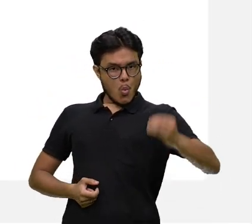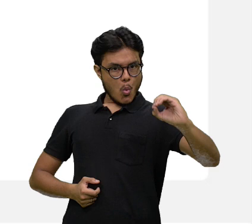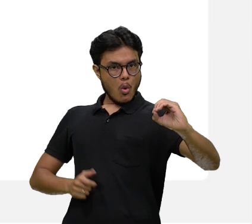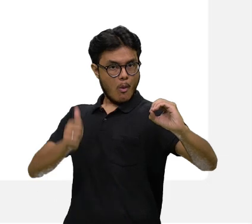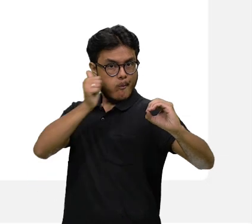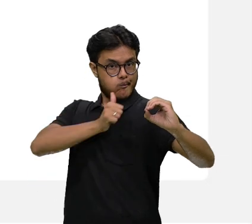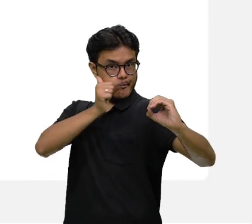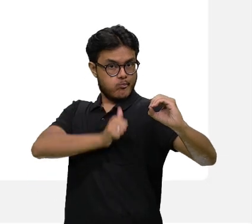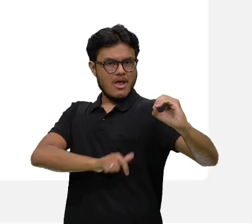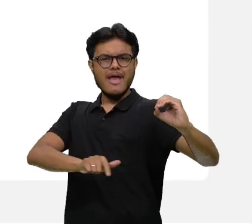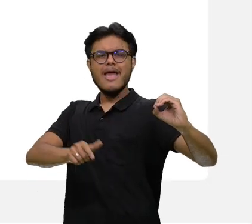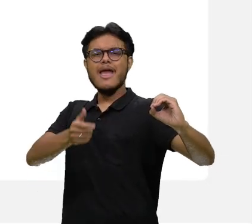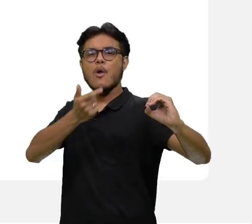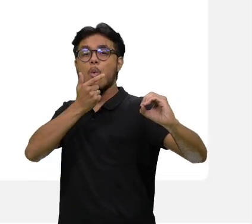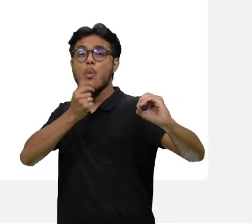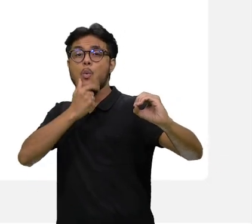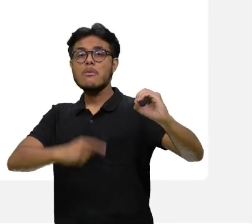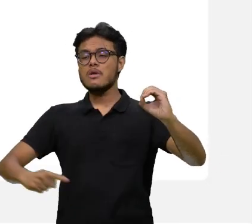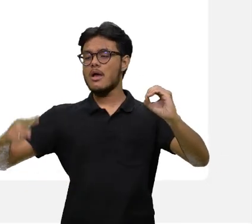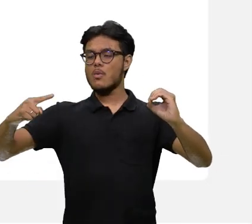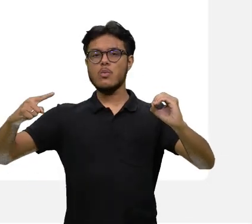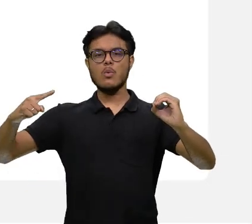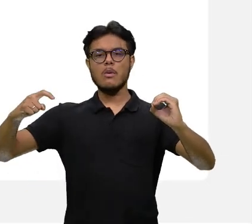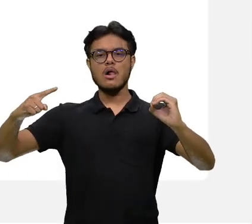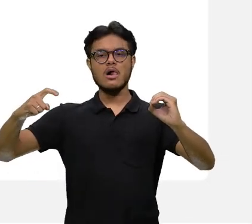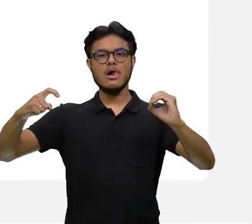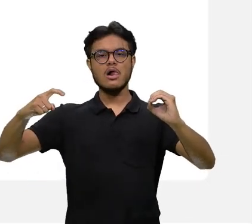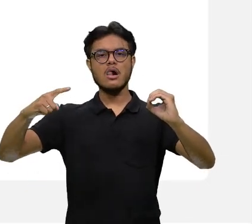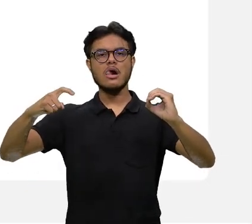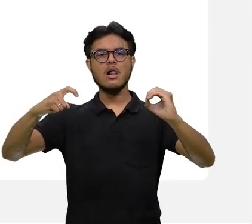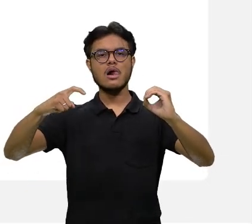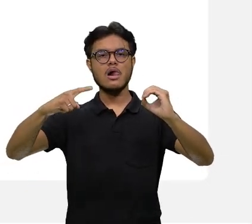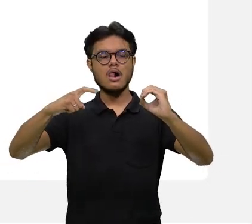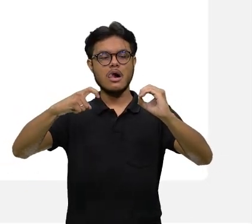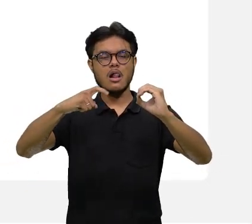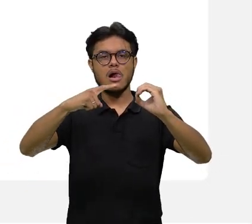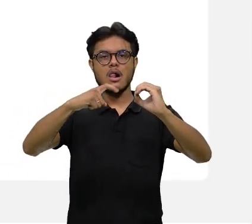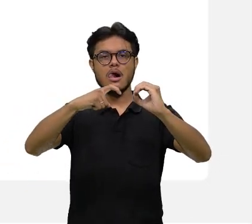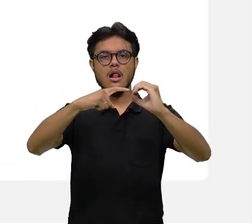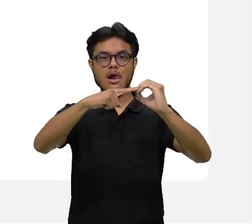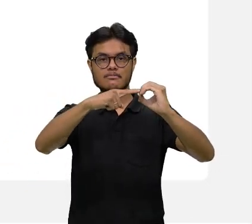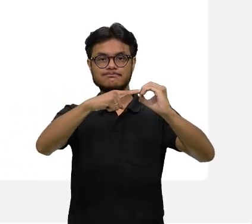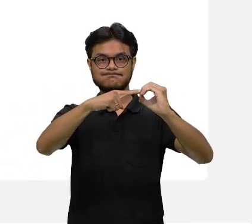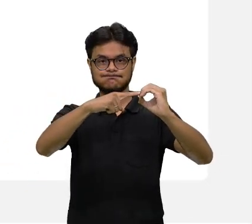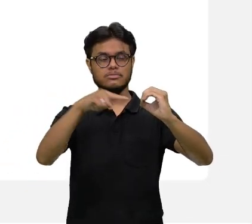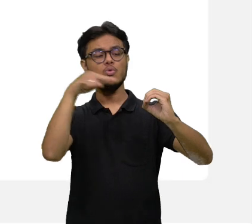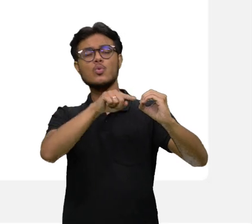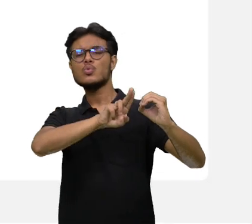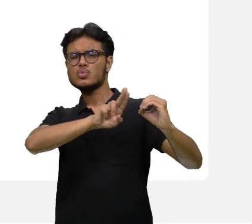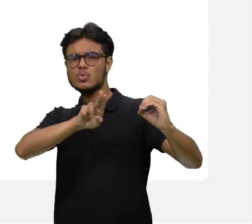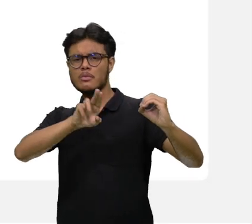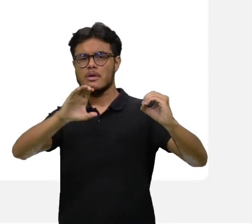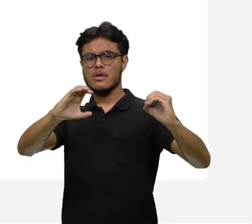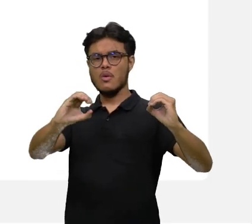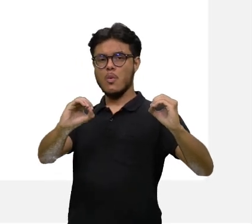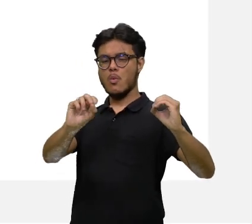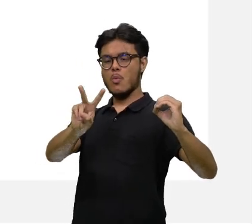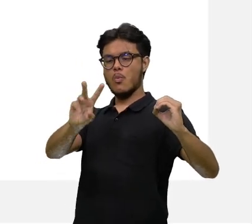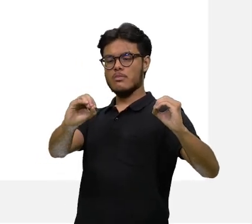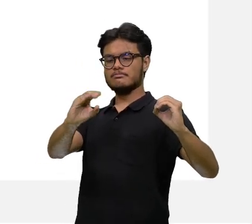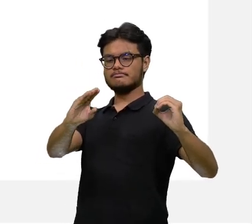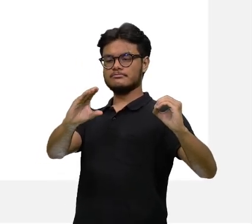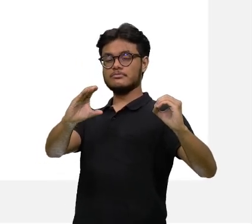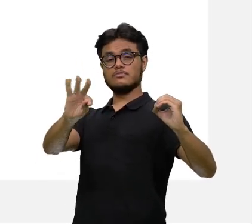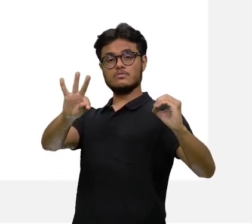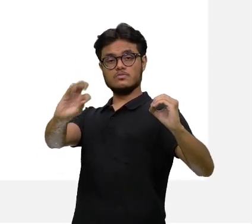nome mais correto, né? A fecundação acontece num ovócito secundário, muita gente fala em óvulo, mas o correto é